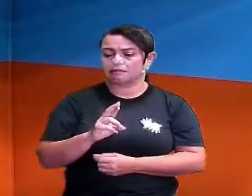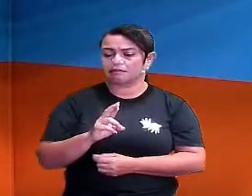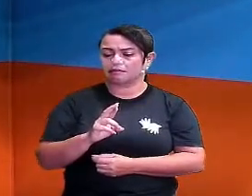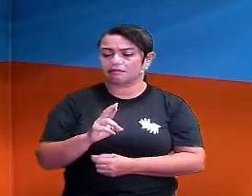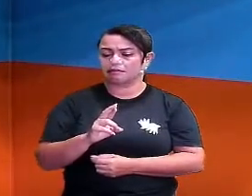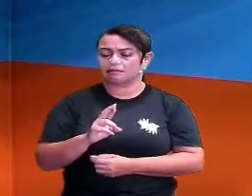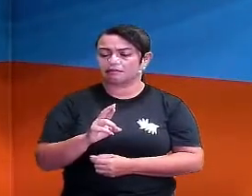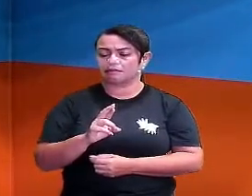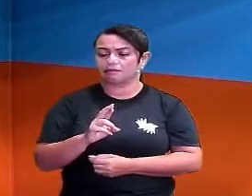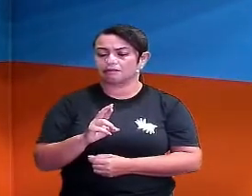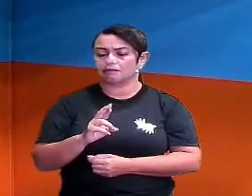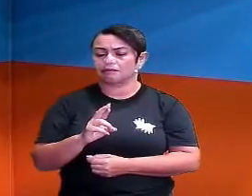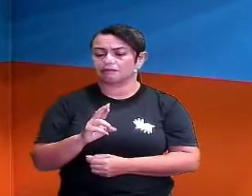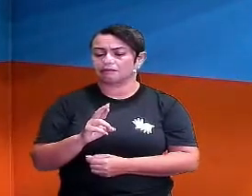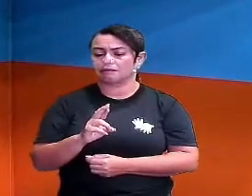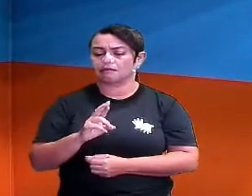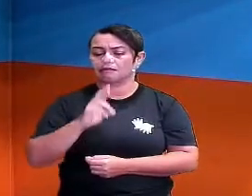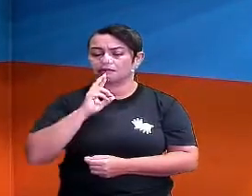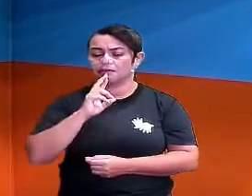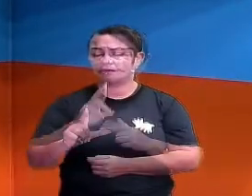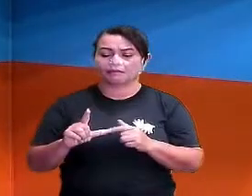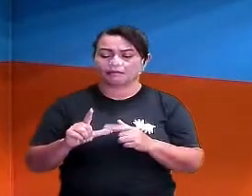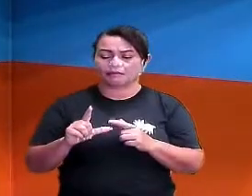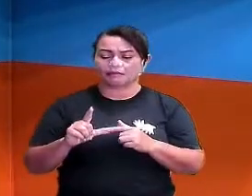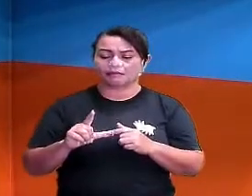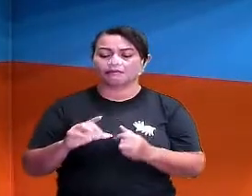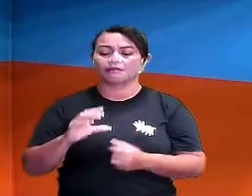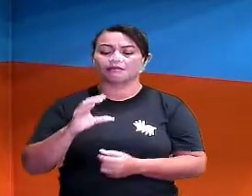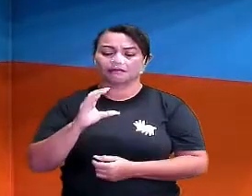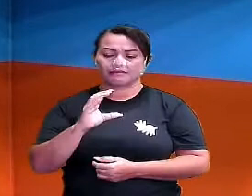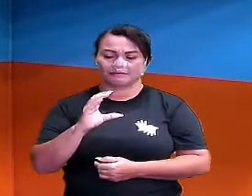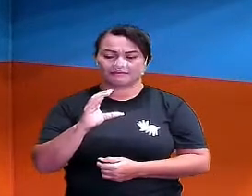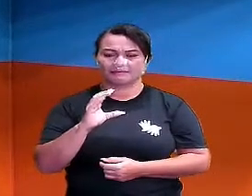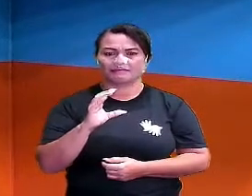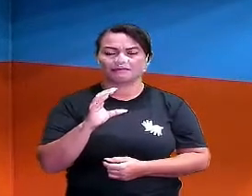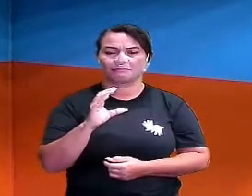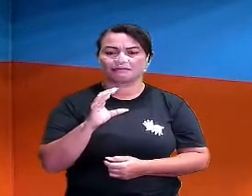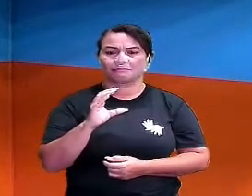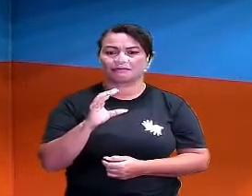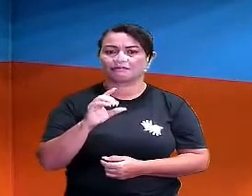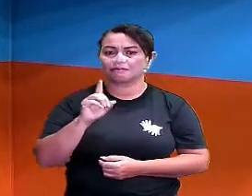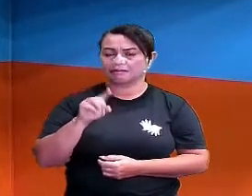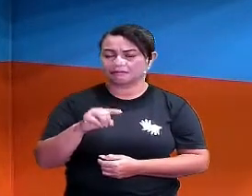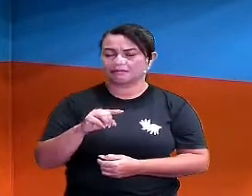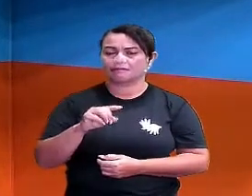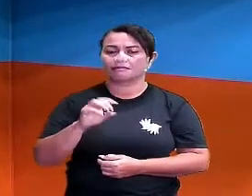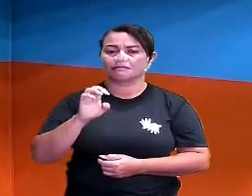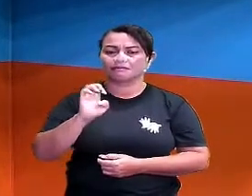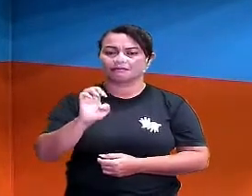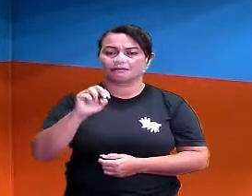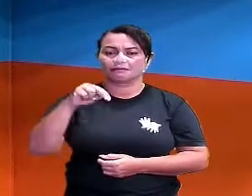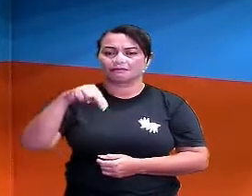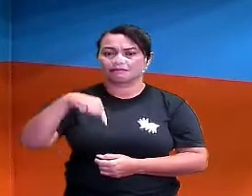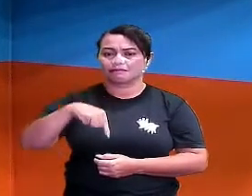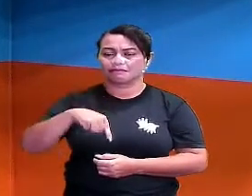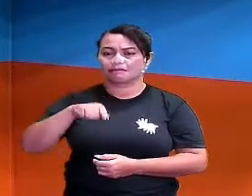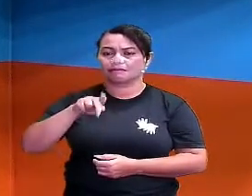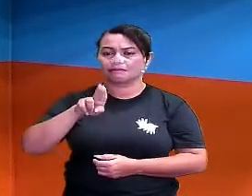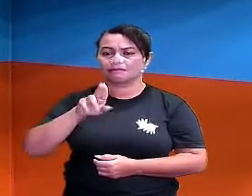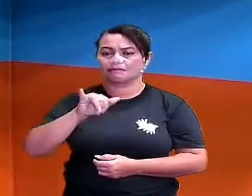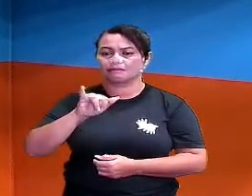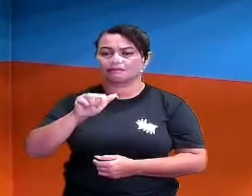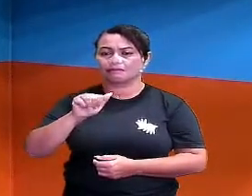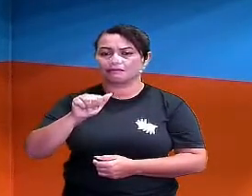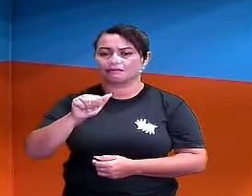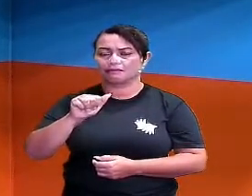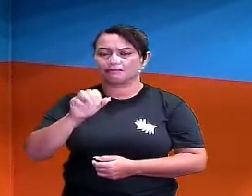Como resposta, letra C, tá? Triângulo equilátero. Deu para entender?